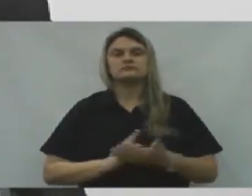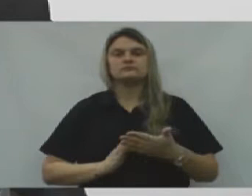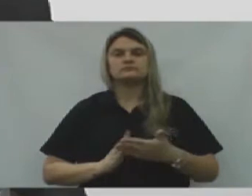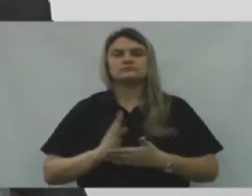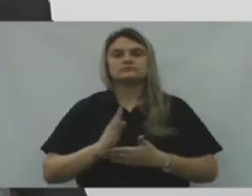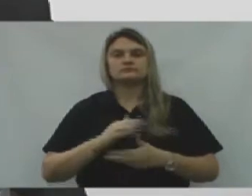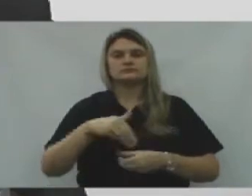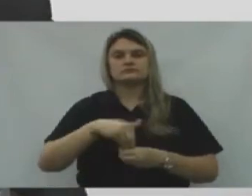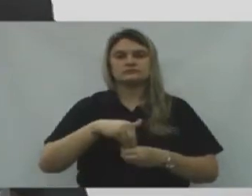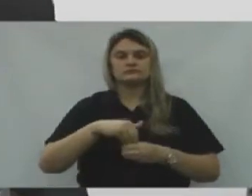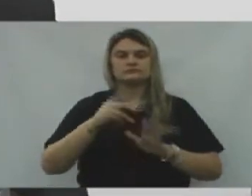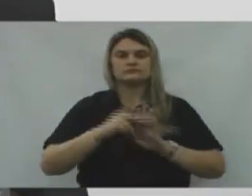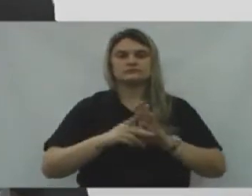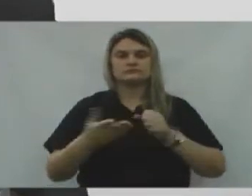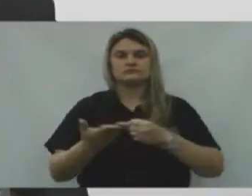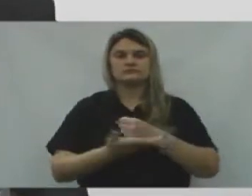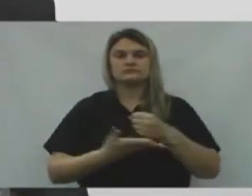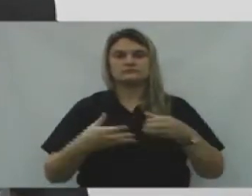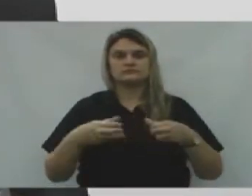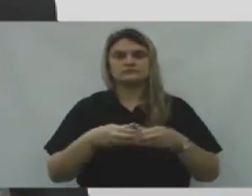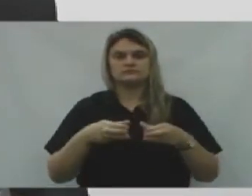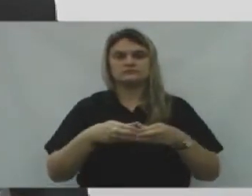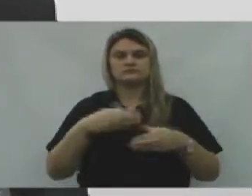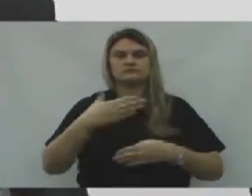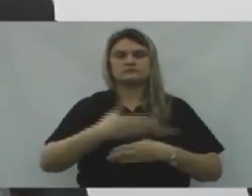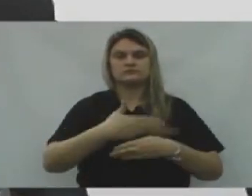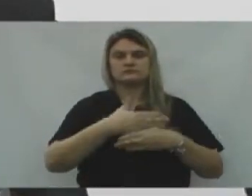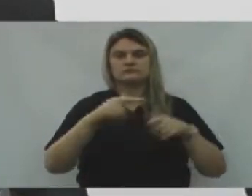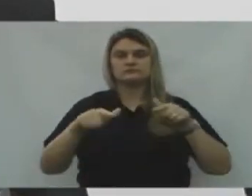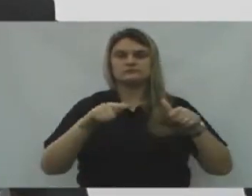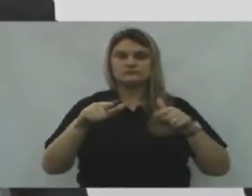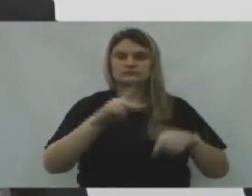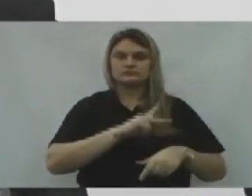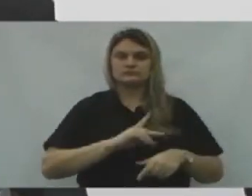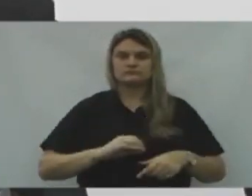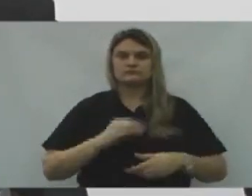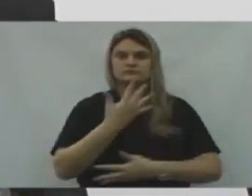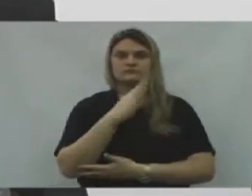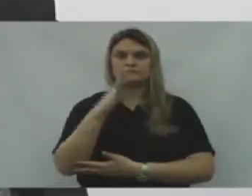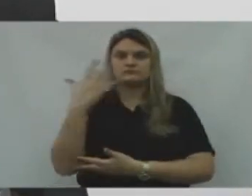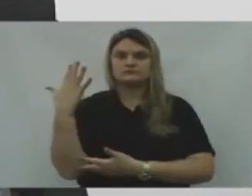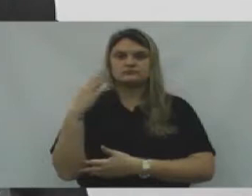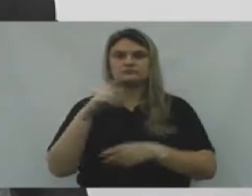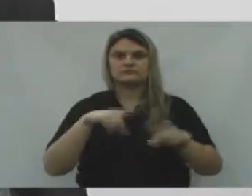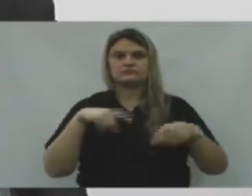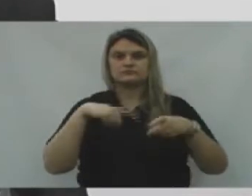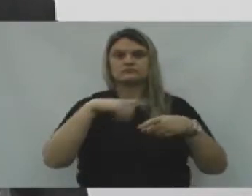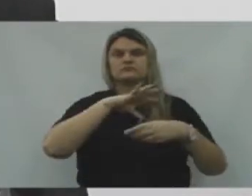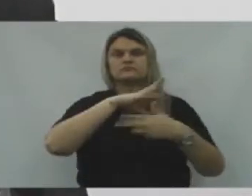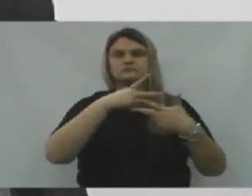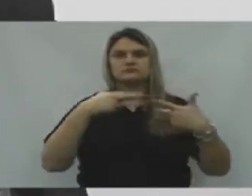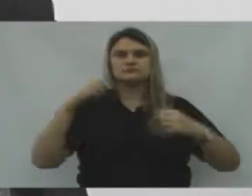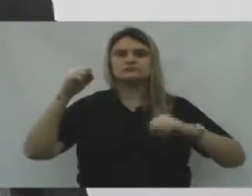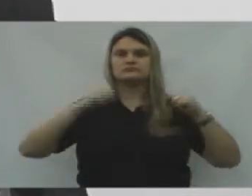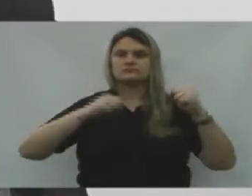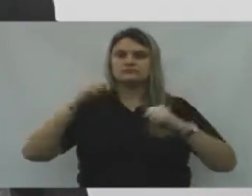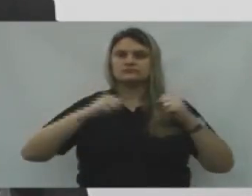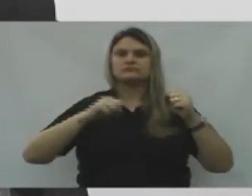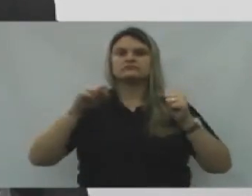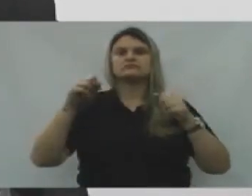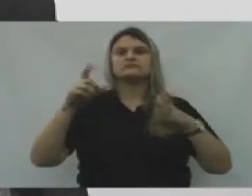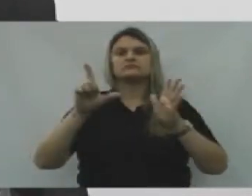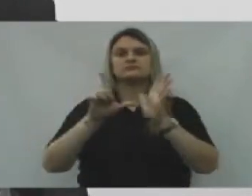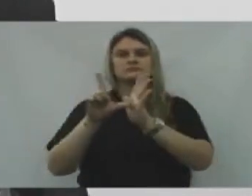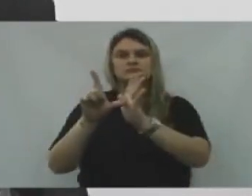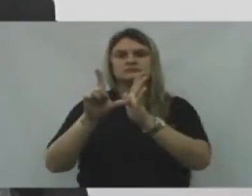Aprovado o votação do parecer fundamentado Da Comissão de Obras, Serviços Públicos, Meio Ambiente, Agricultura, Pecuária, Indústria e